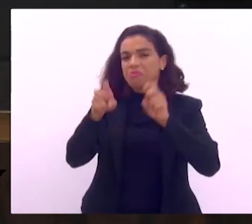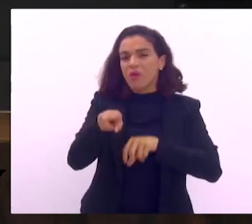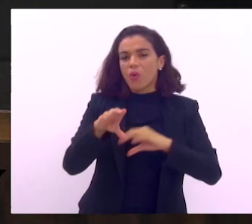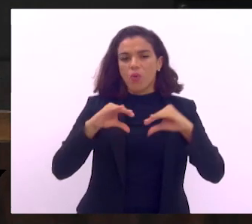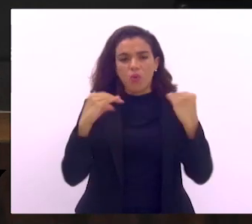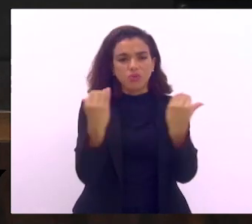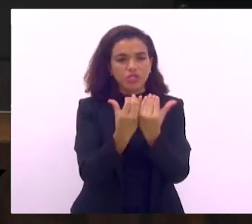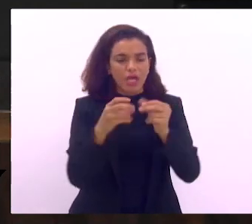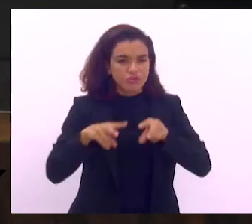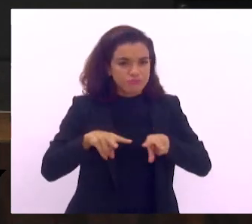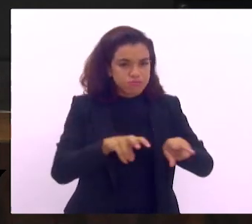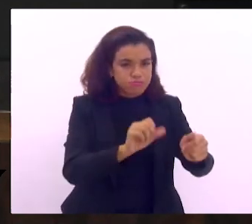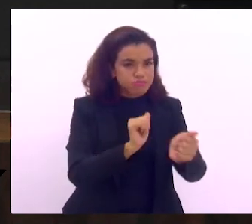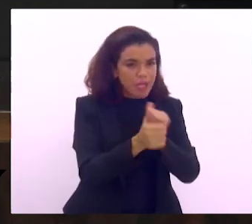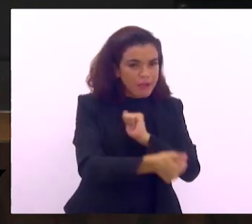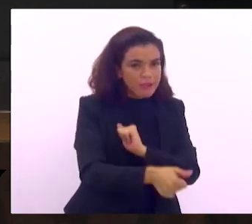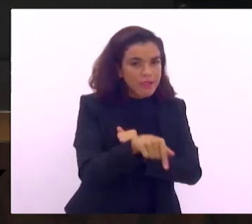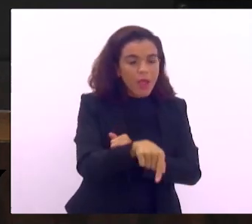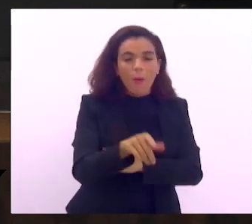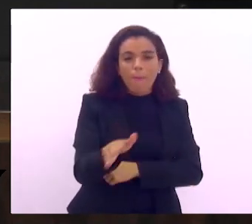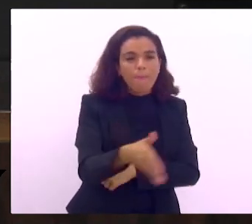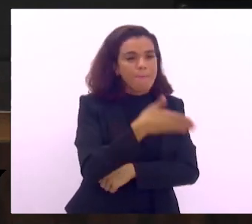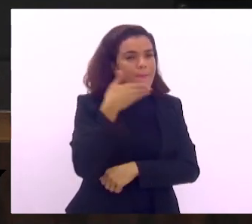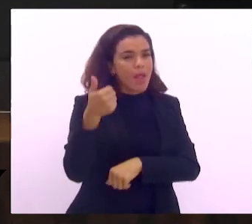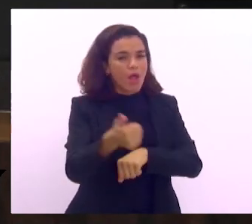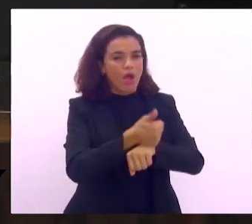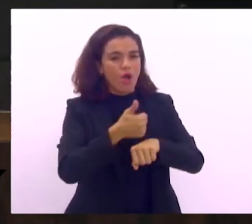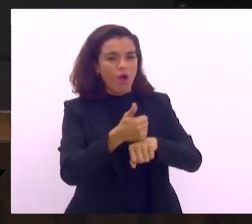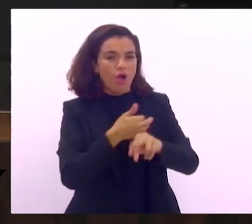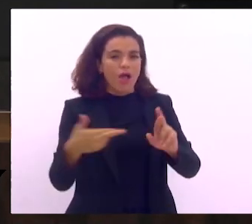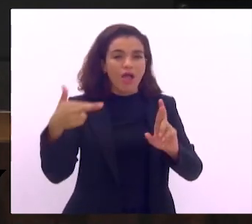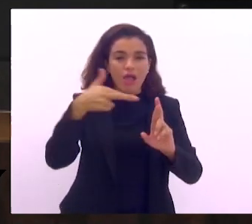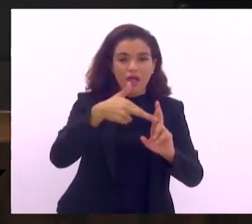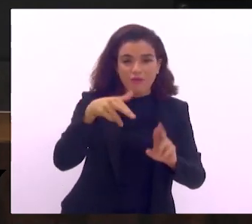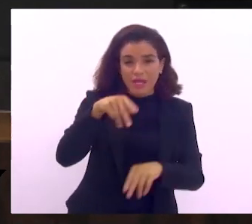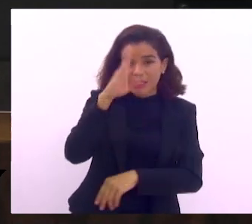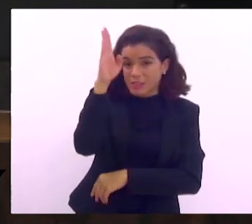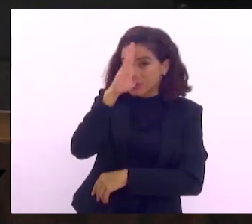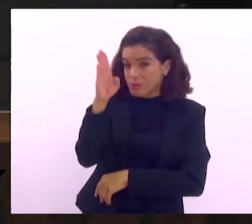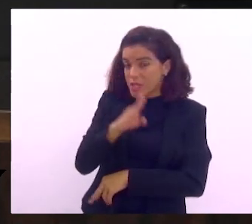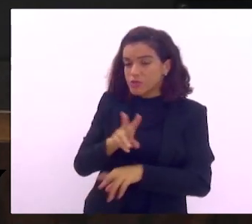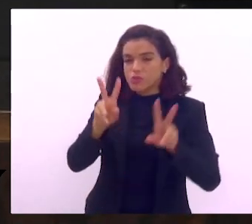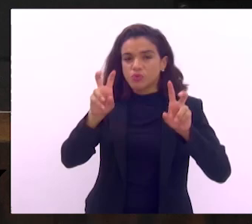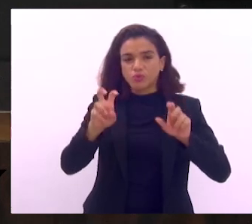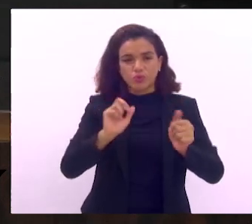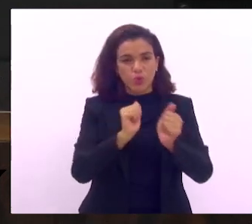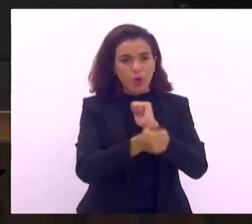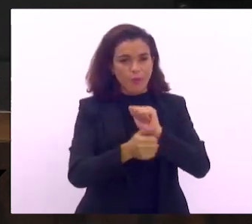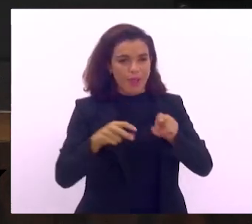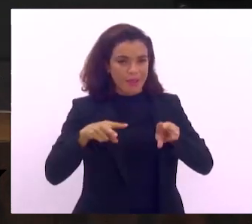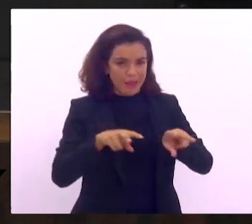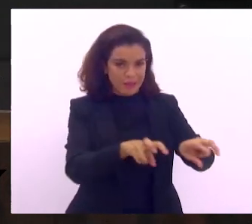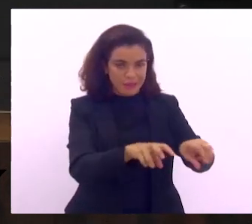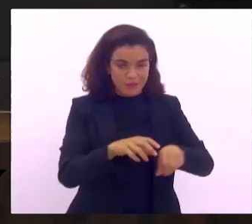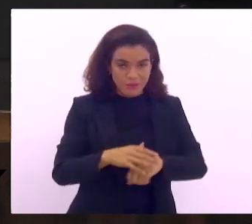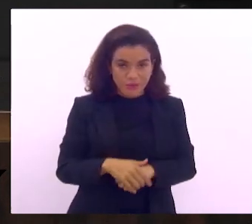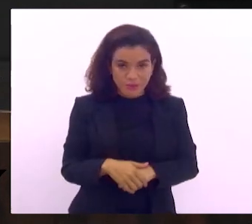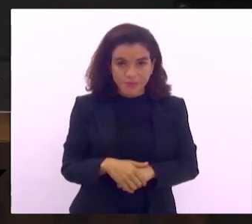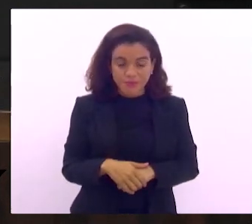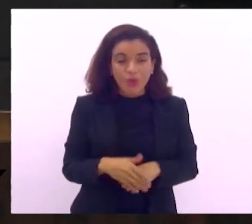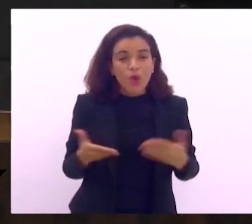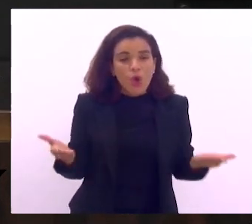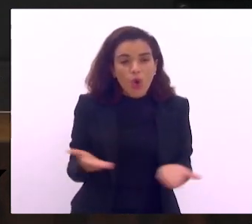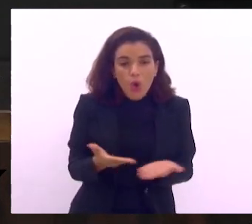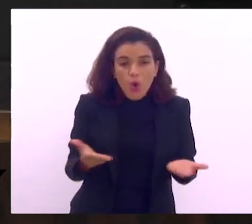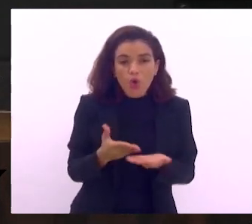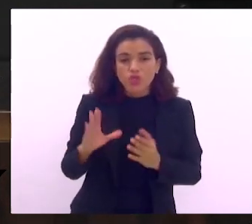Barros é uma das maiores, a maior referência no nosso país do atletismo. A maior referência. E hoje